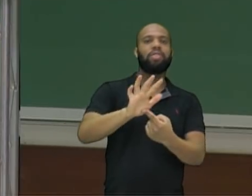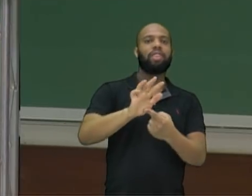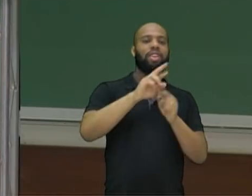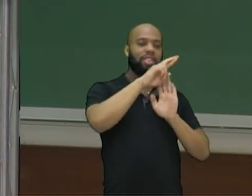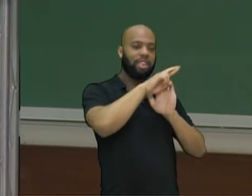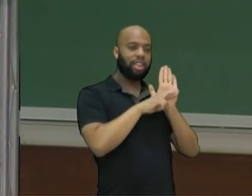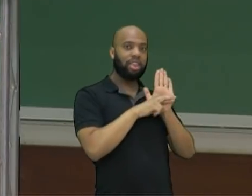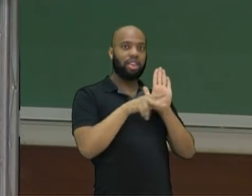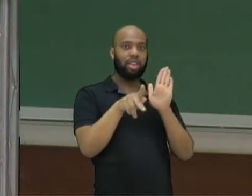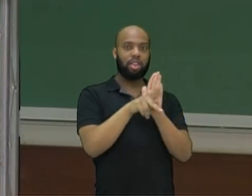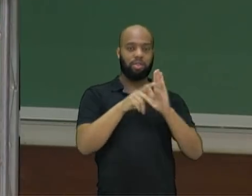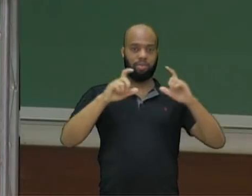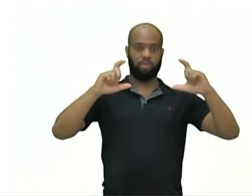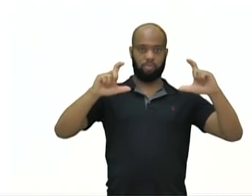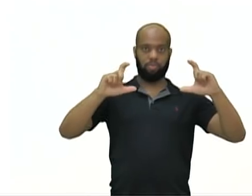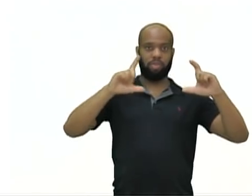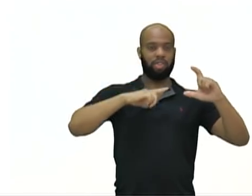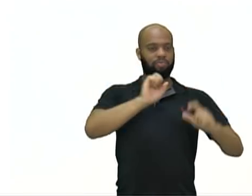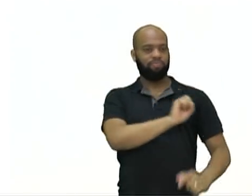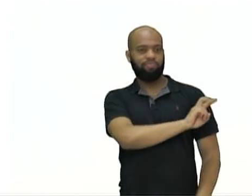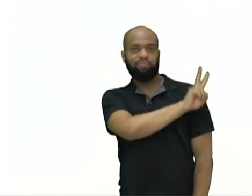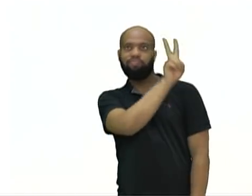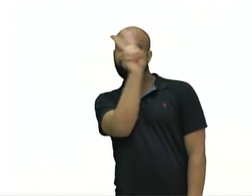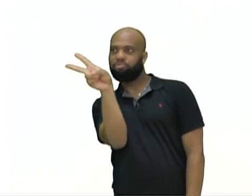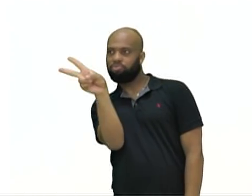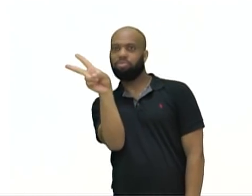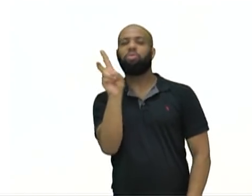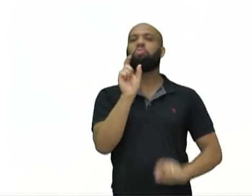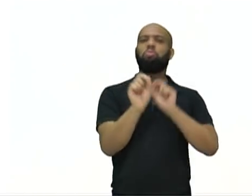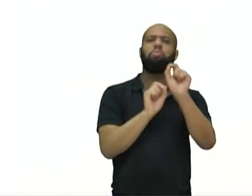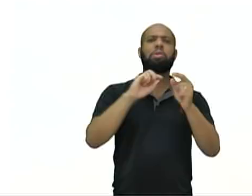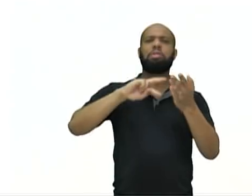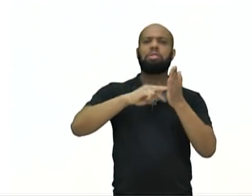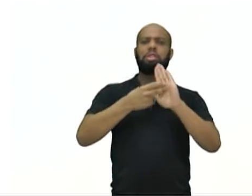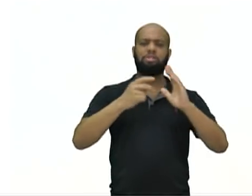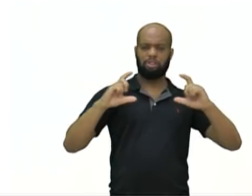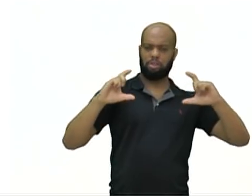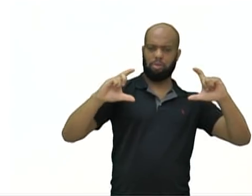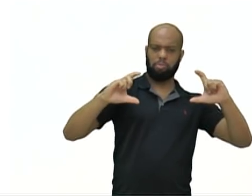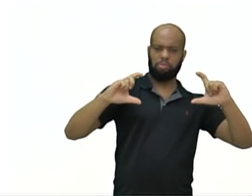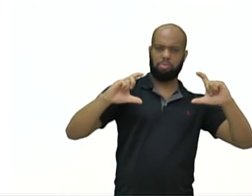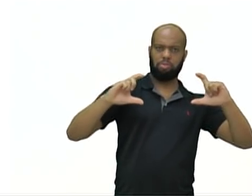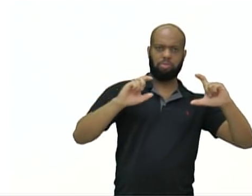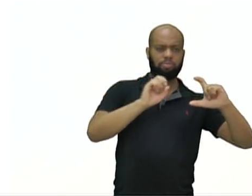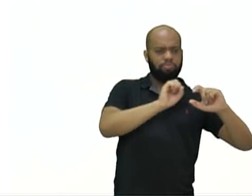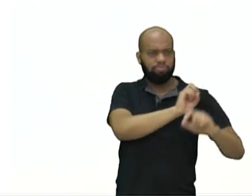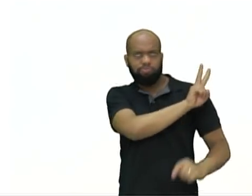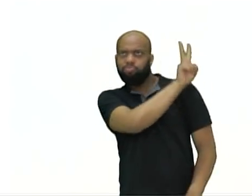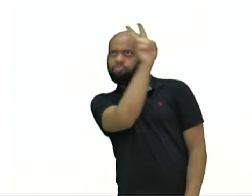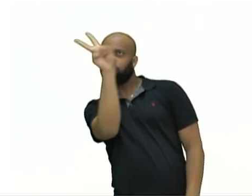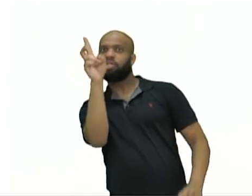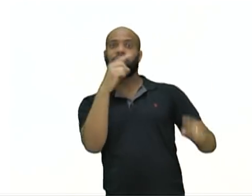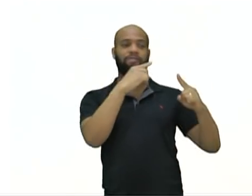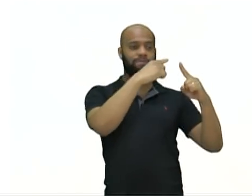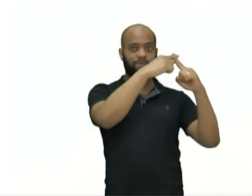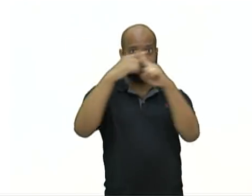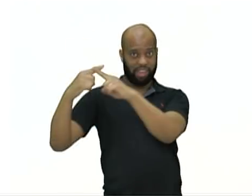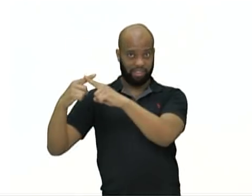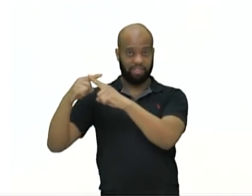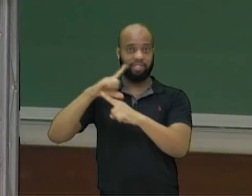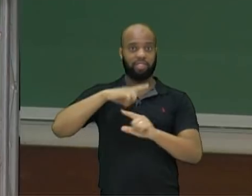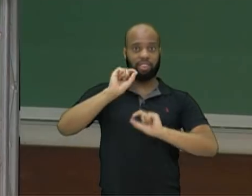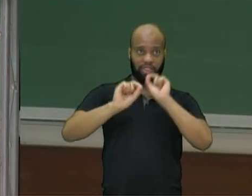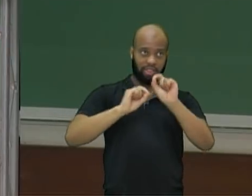propriedade distributiva da multiplicação. O que é a propriedade distributiva? Aquela onde você vai distribuir